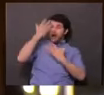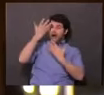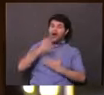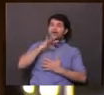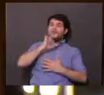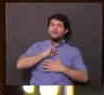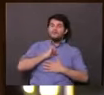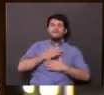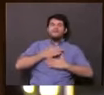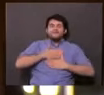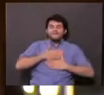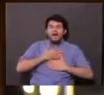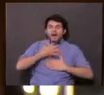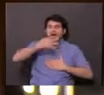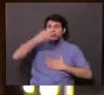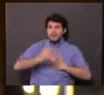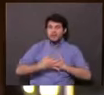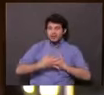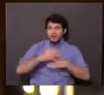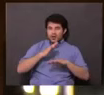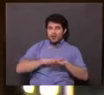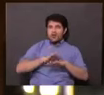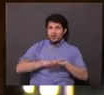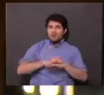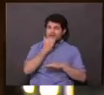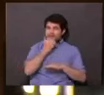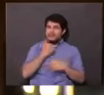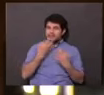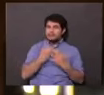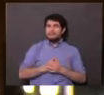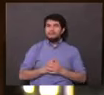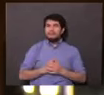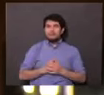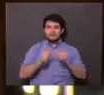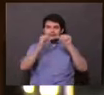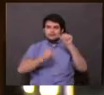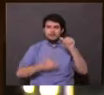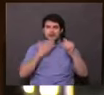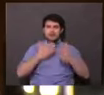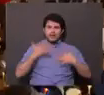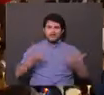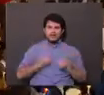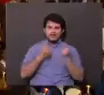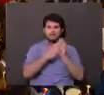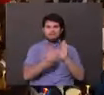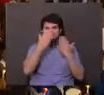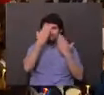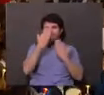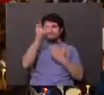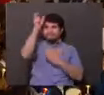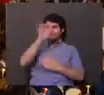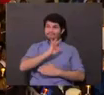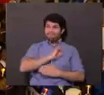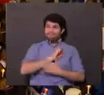meu Filho muito amado, no qual pus todo o meu agrado. Palavra da salvação. Glória a